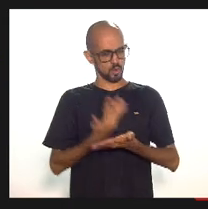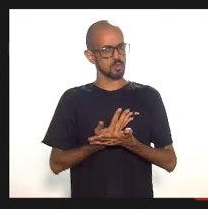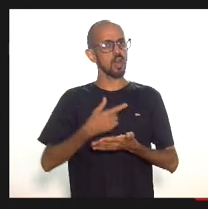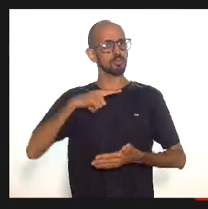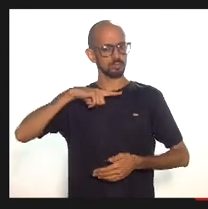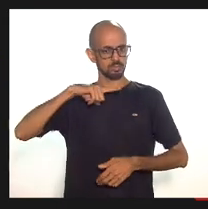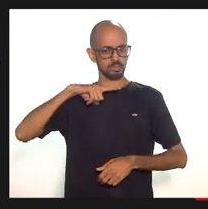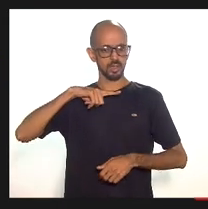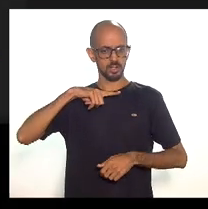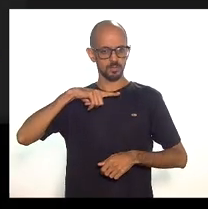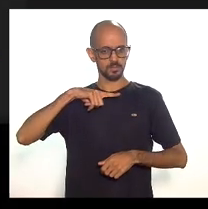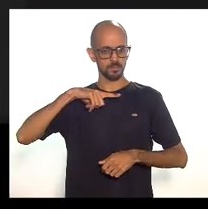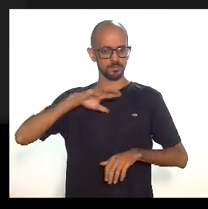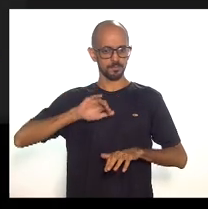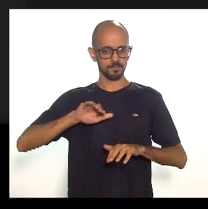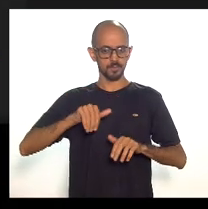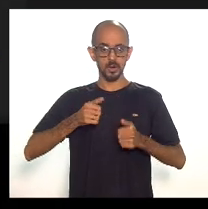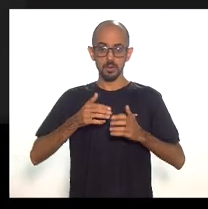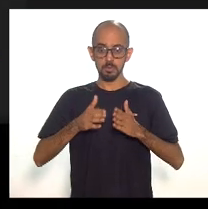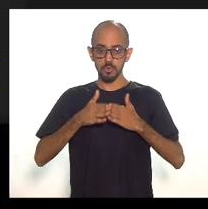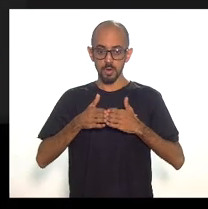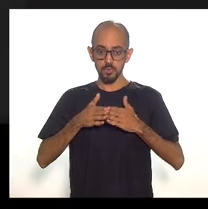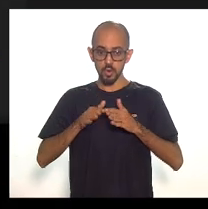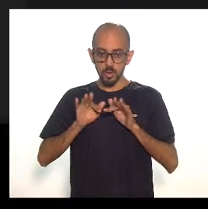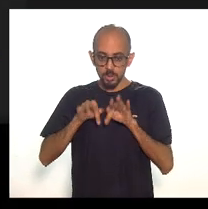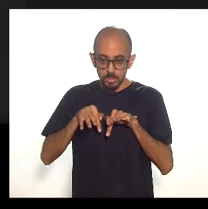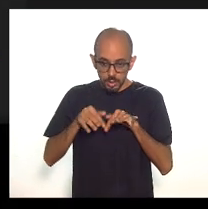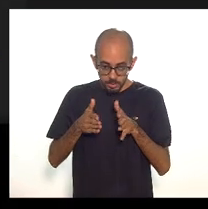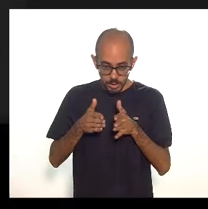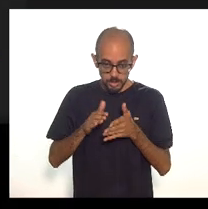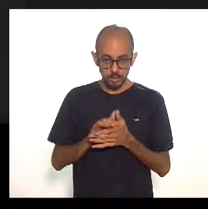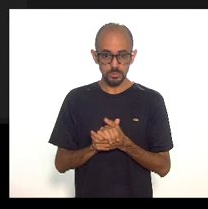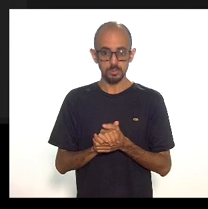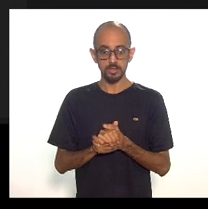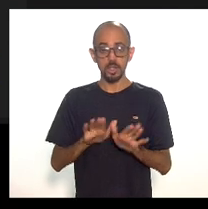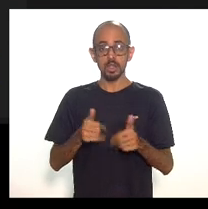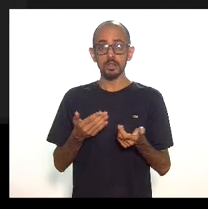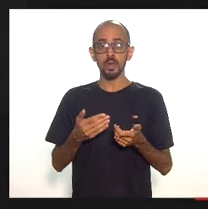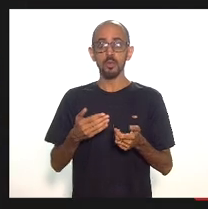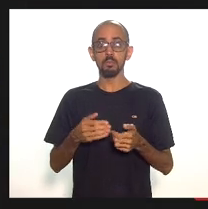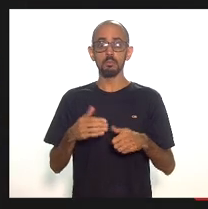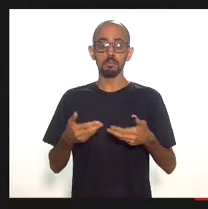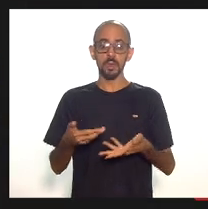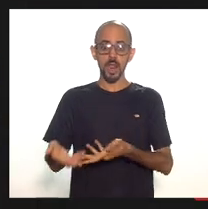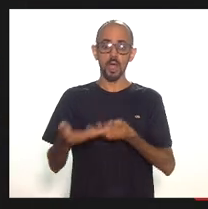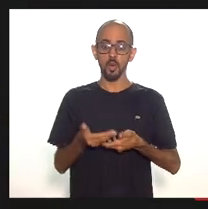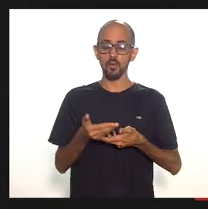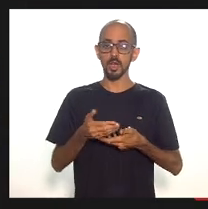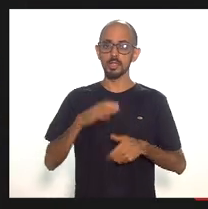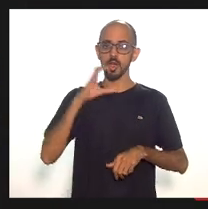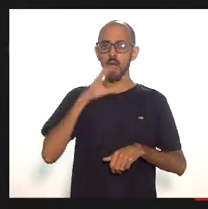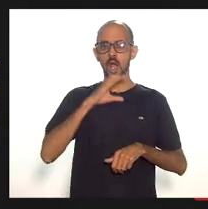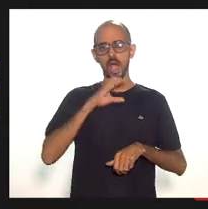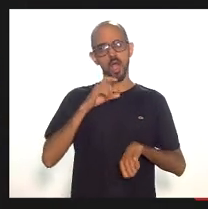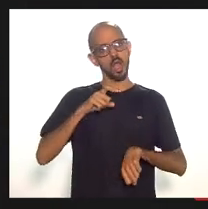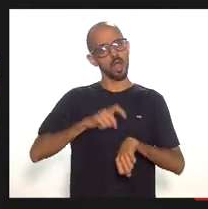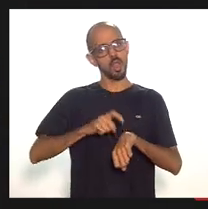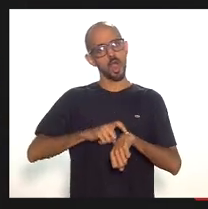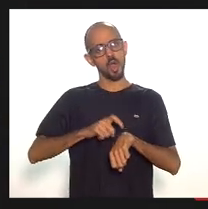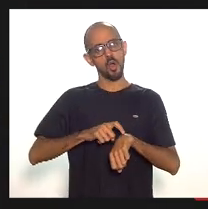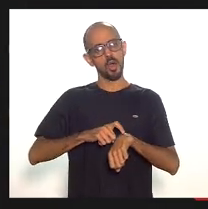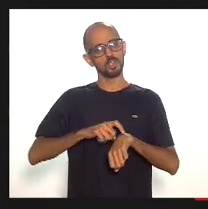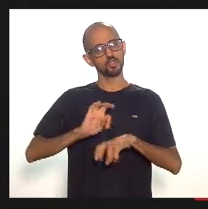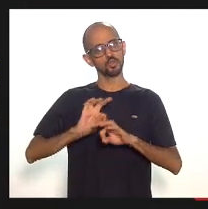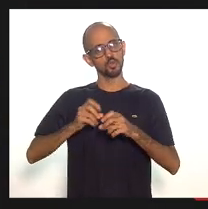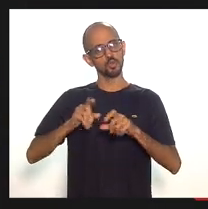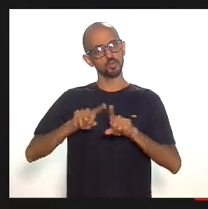simplesmente... Por favor, então, quando você puder concluir, por favor. Tá, pela convocação imediata desses trabalhadores que foram dispensados. Isso vai